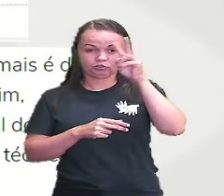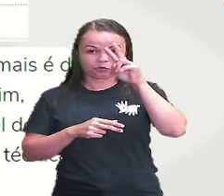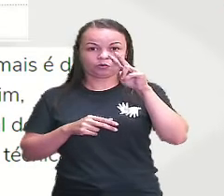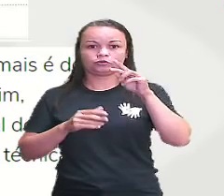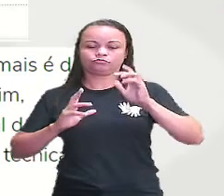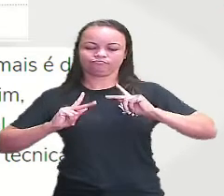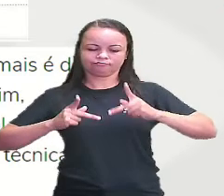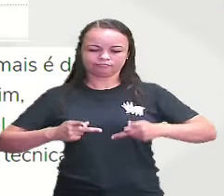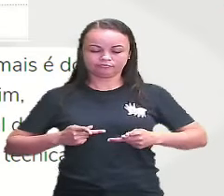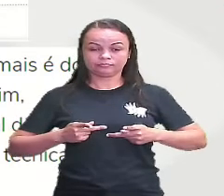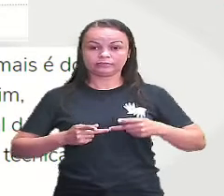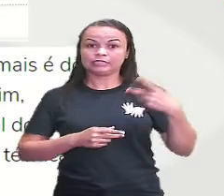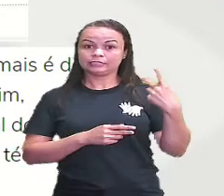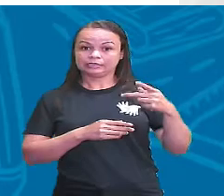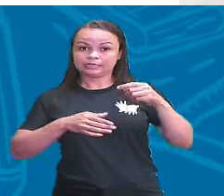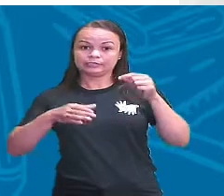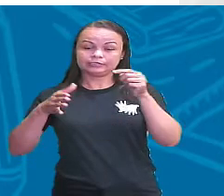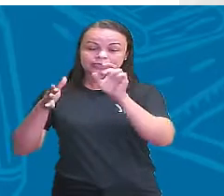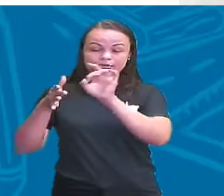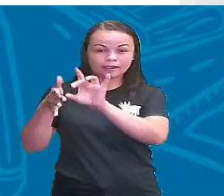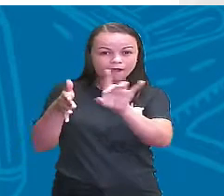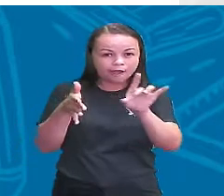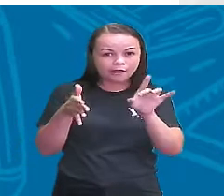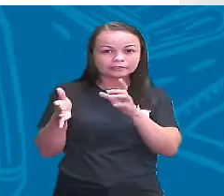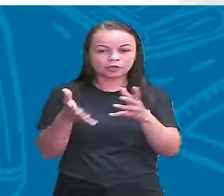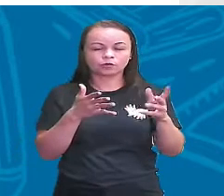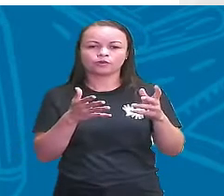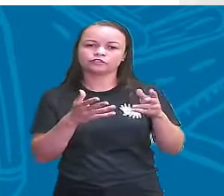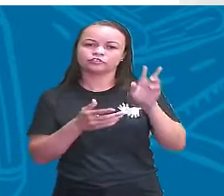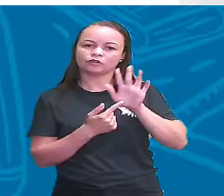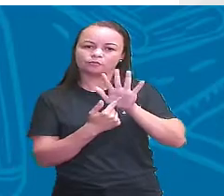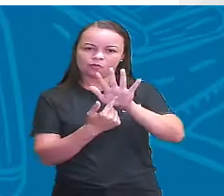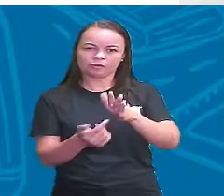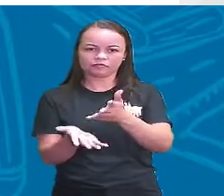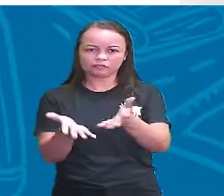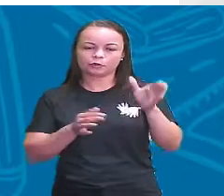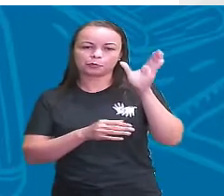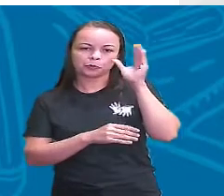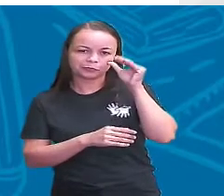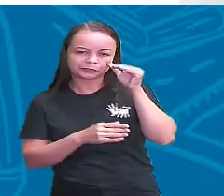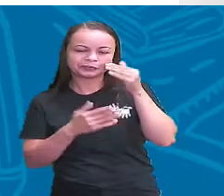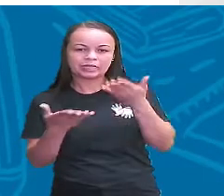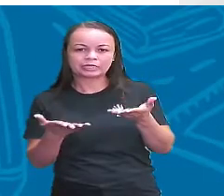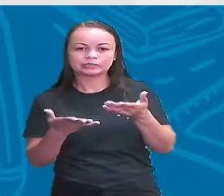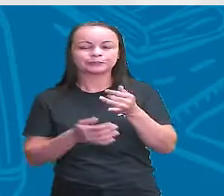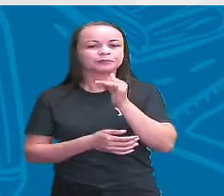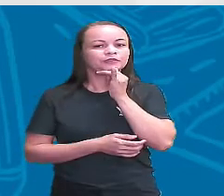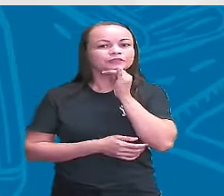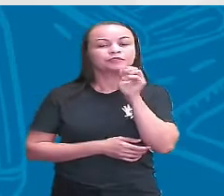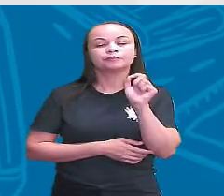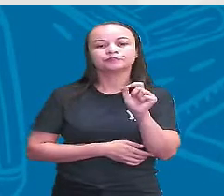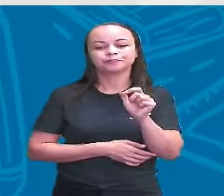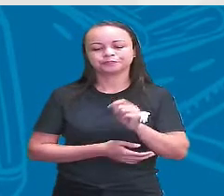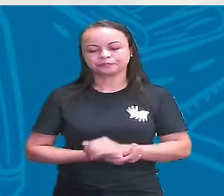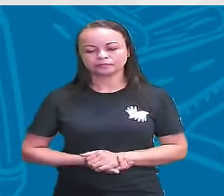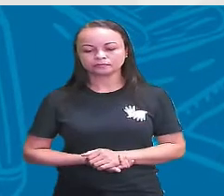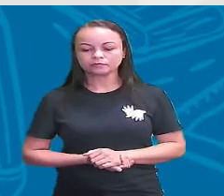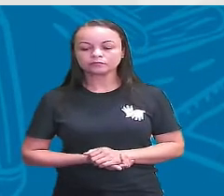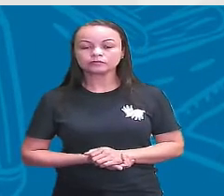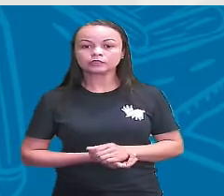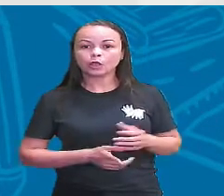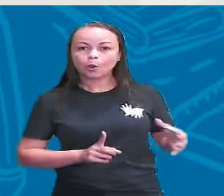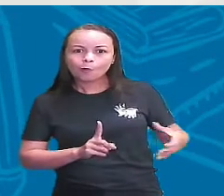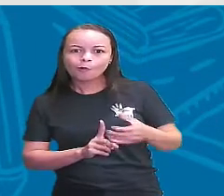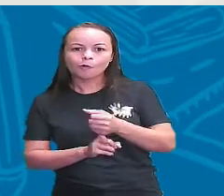desses acontecimentos, a gente vai trazer para vocês algumas curiosidades, como, por exemplo, ó, o domínio do